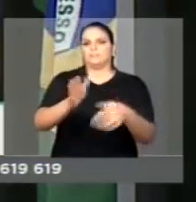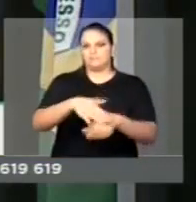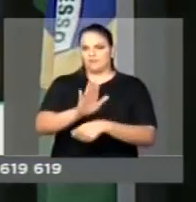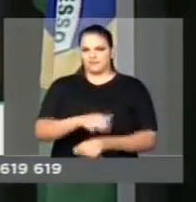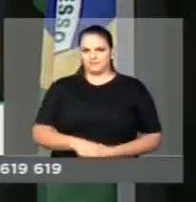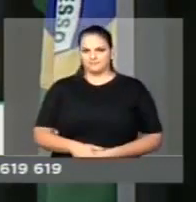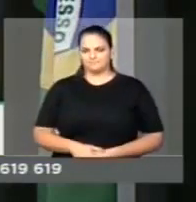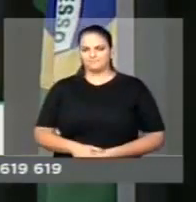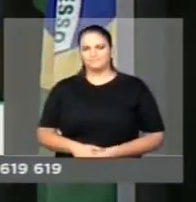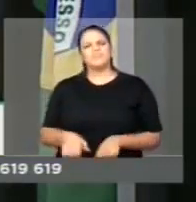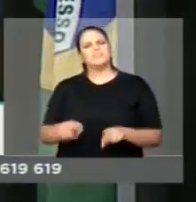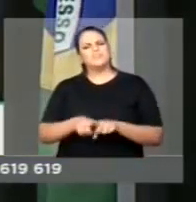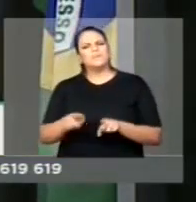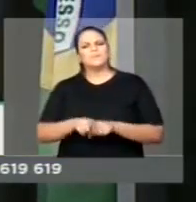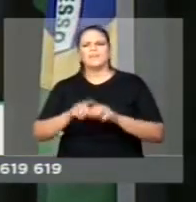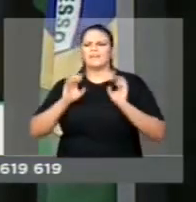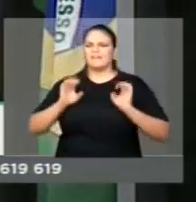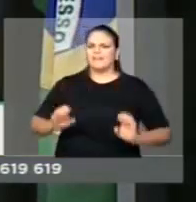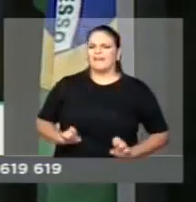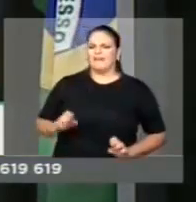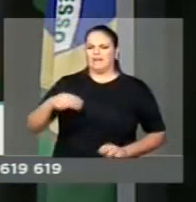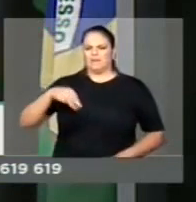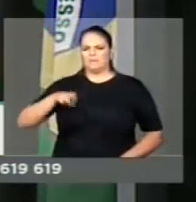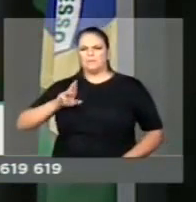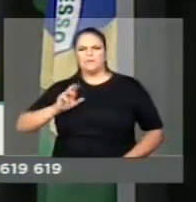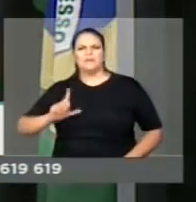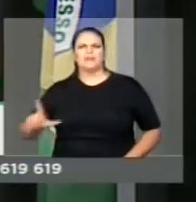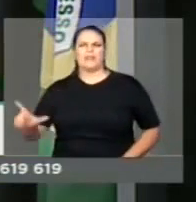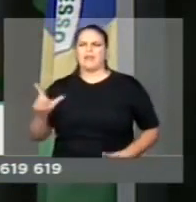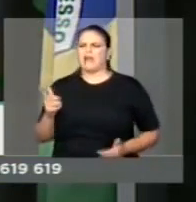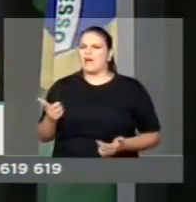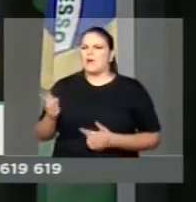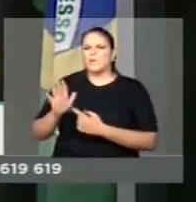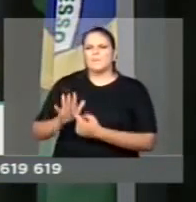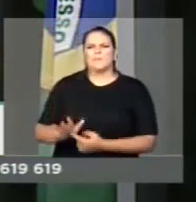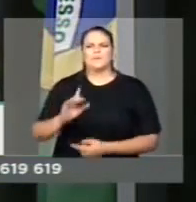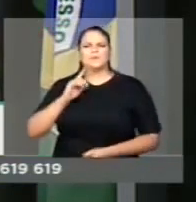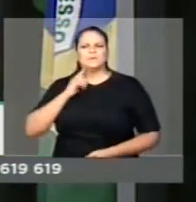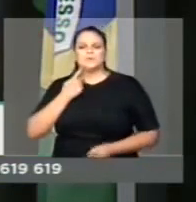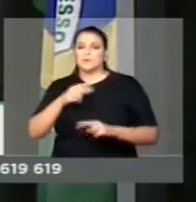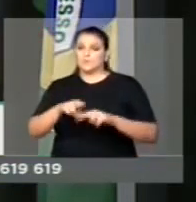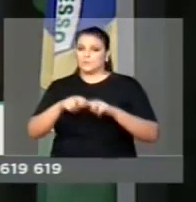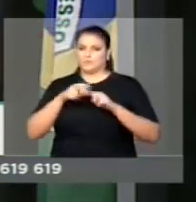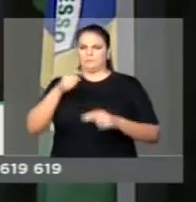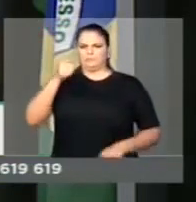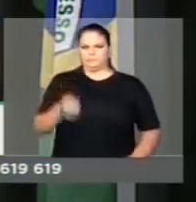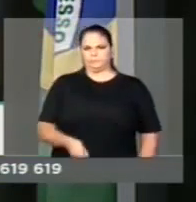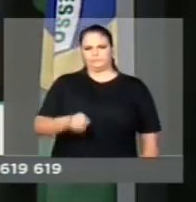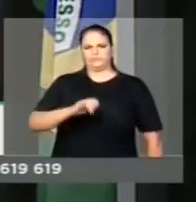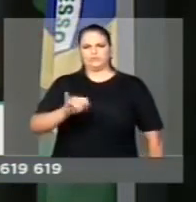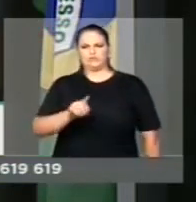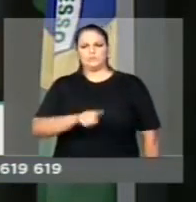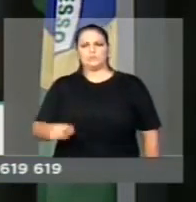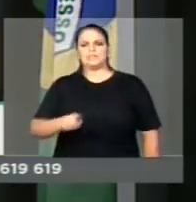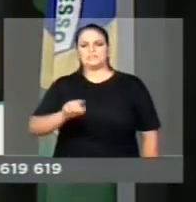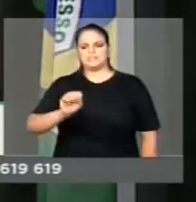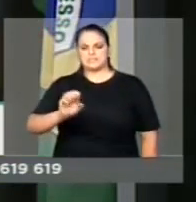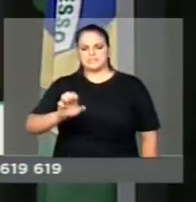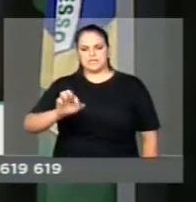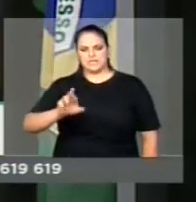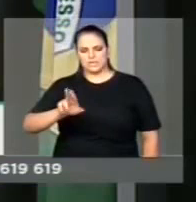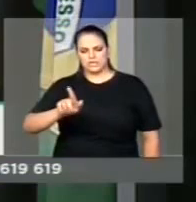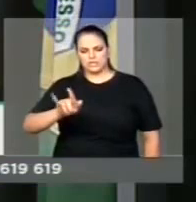de moralidade da governança petista, o juiz Sérgio Moro tem demonstrado o grau de corrupção que tomou conta do país